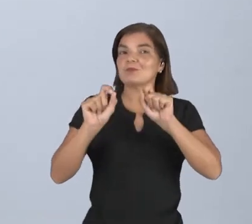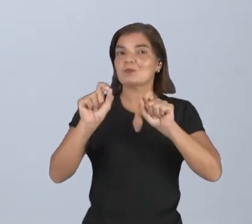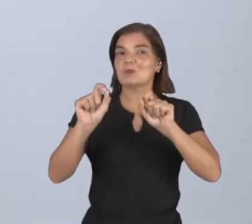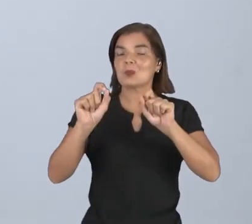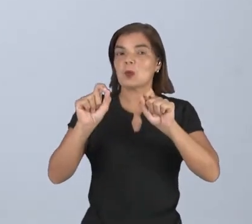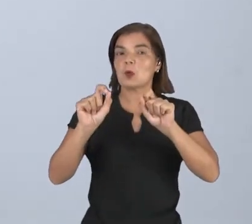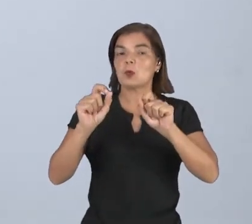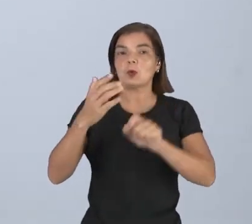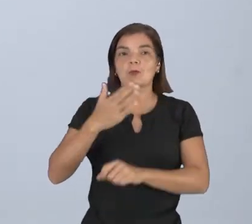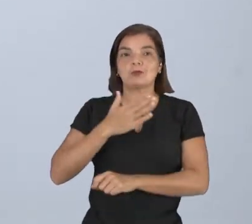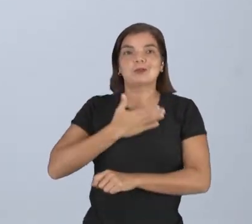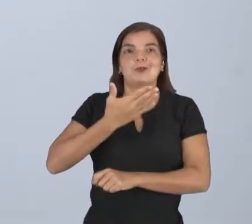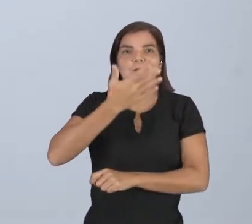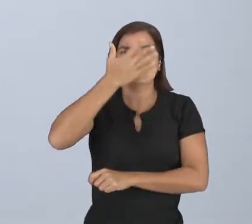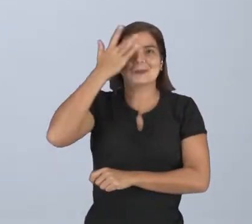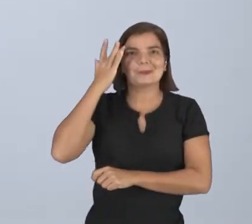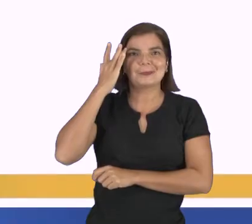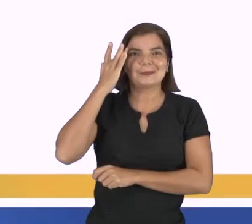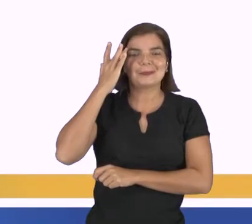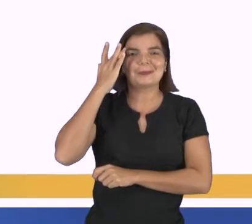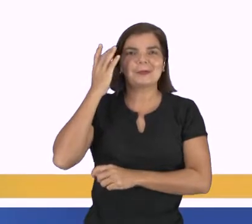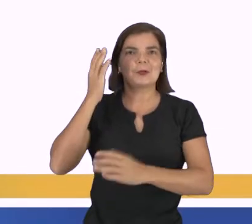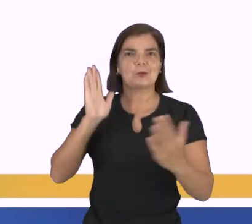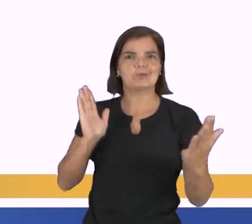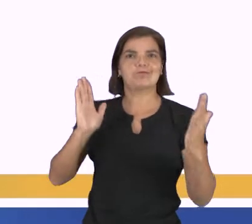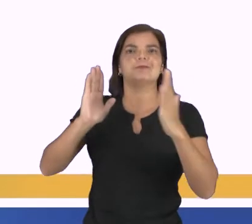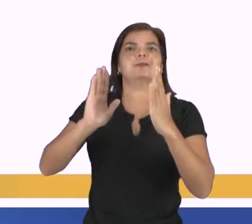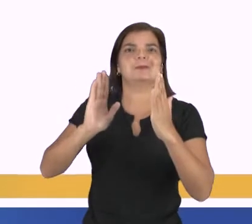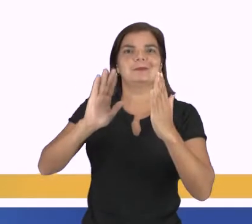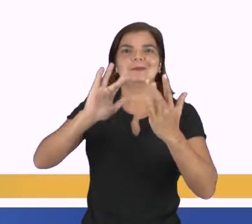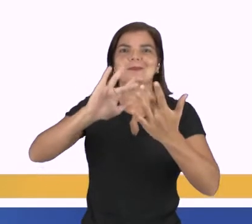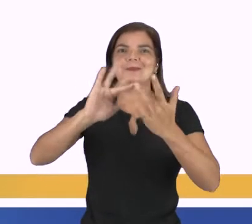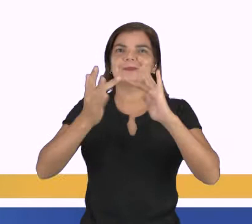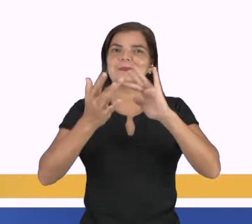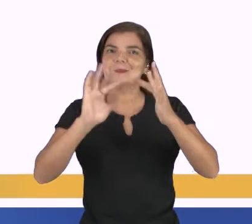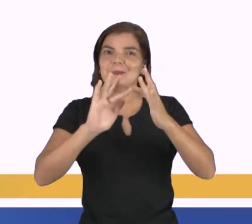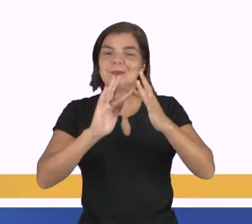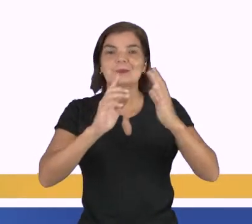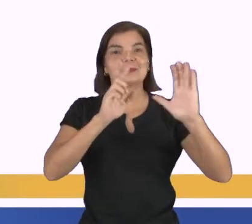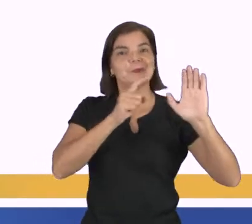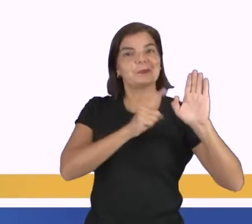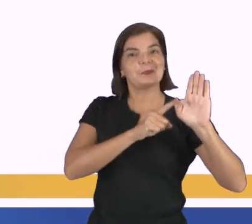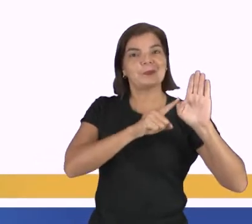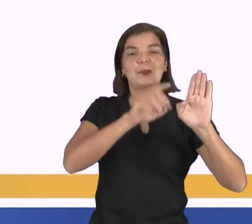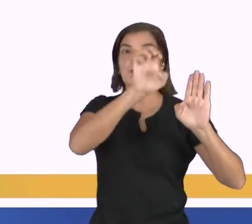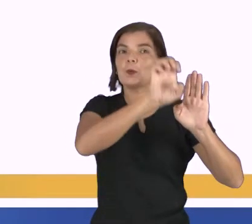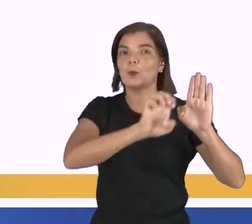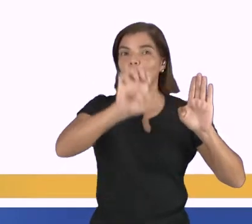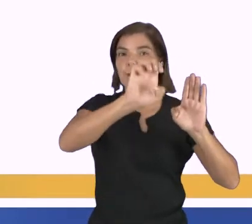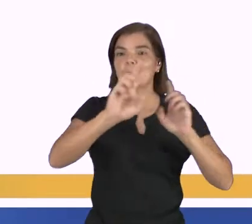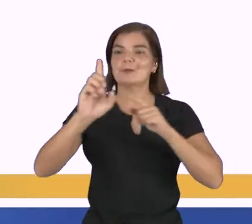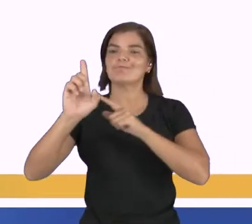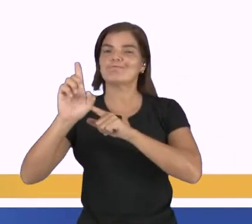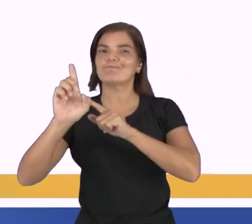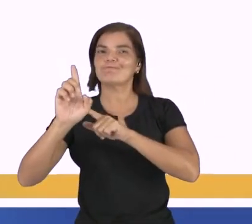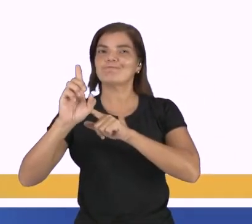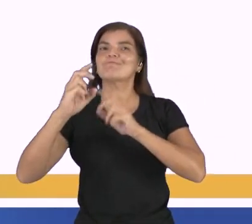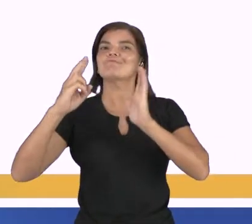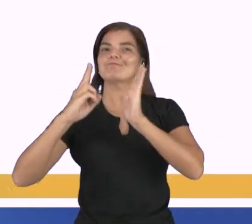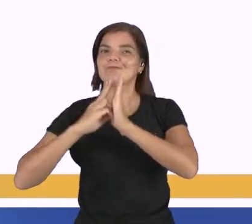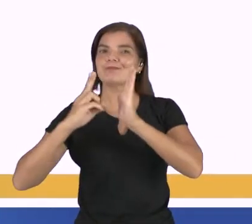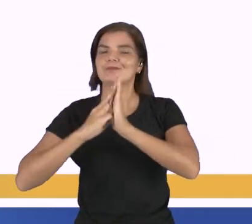temos o choque de humanidades, né? Esse contato entre o europeu e o indígena.